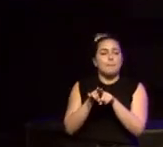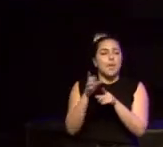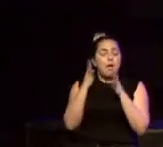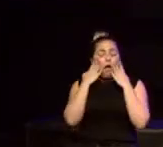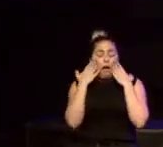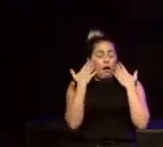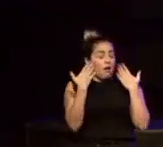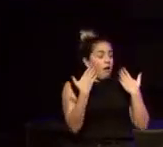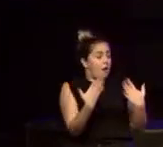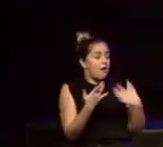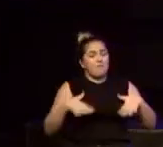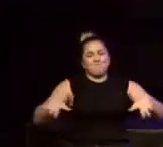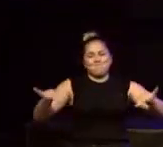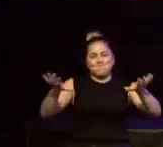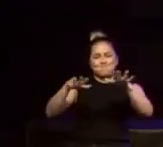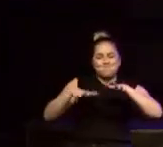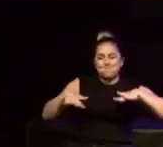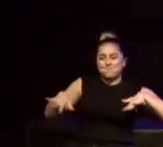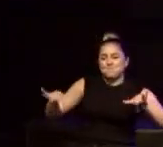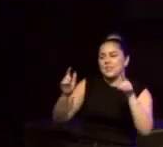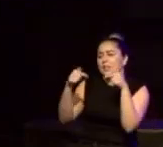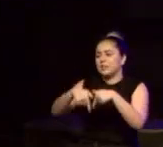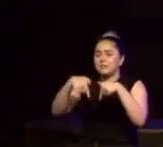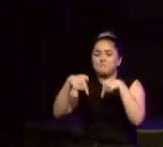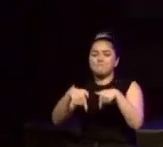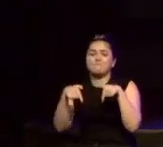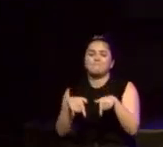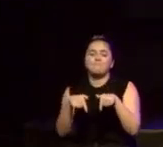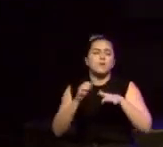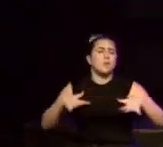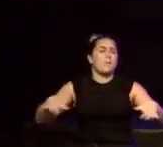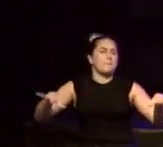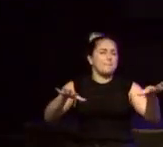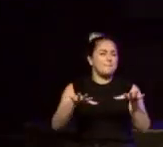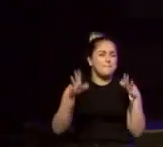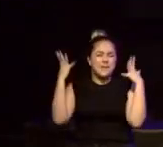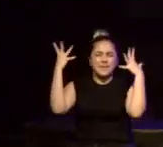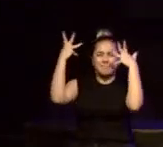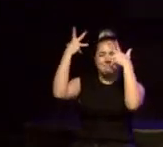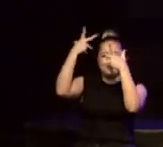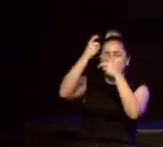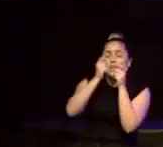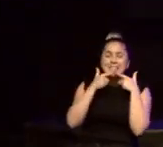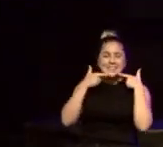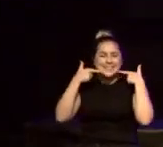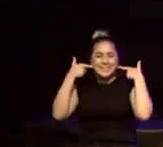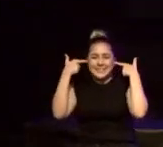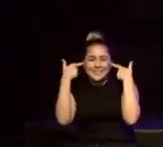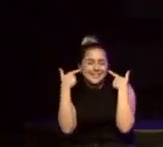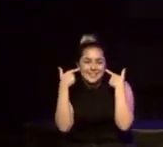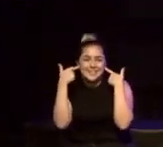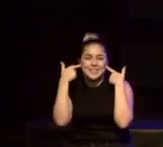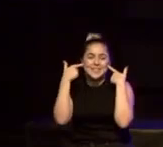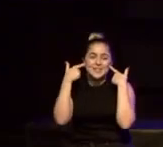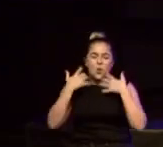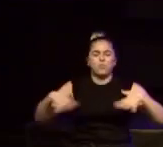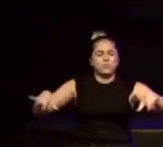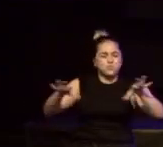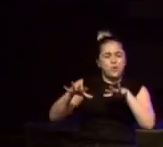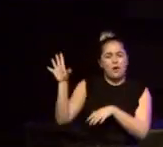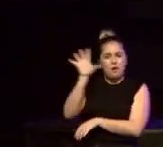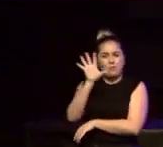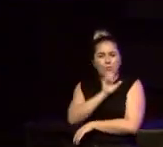encantada com o ambiente que eu encontrei aqui. É um ambiente maravilhoso, um sorriso das pessoas, esse ambiente de adoração, de